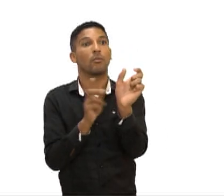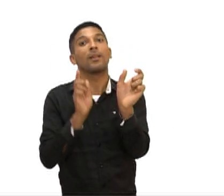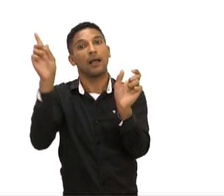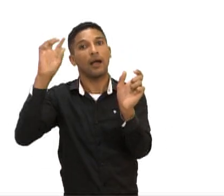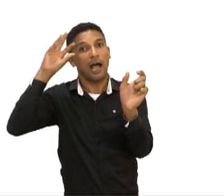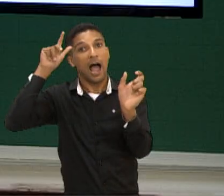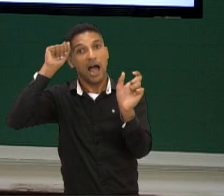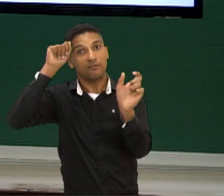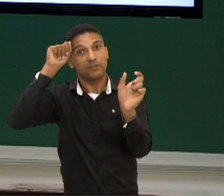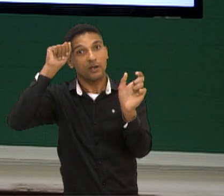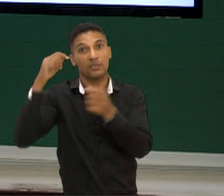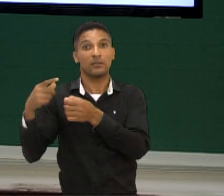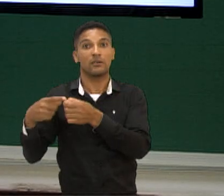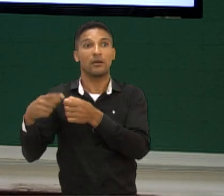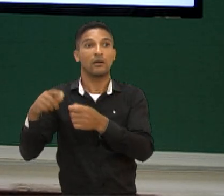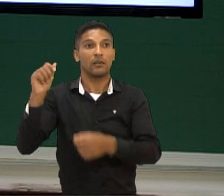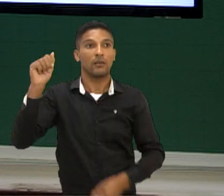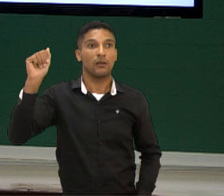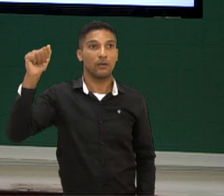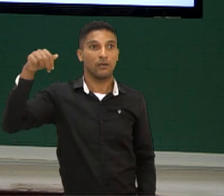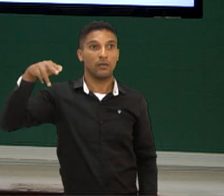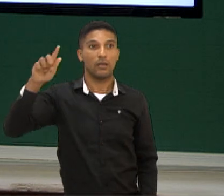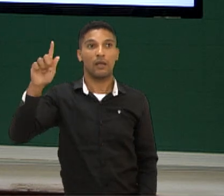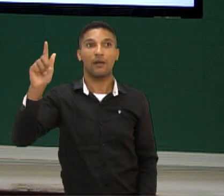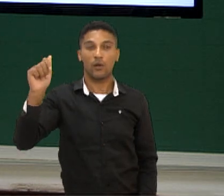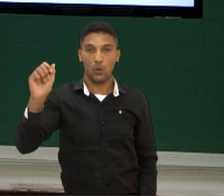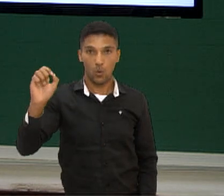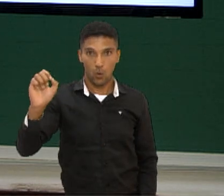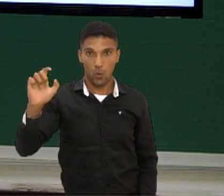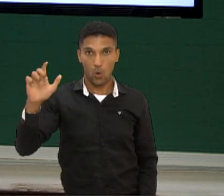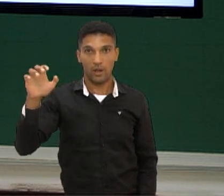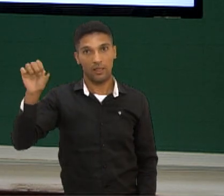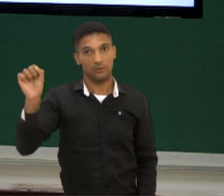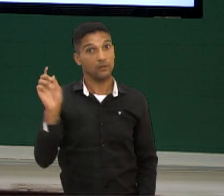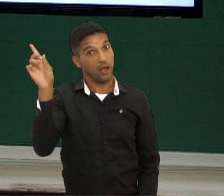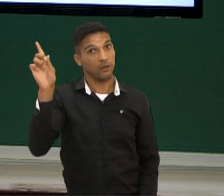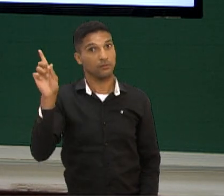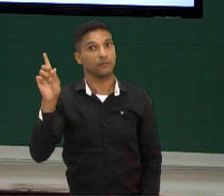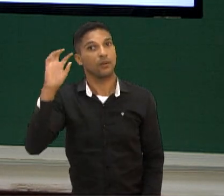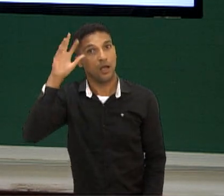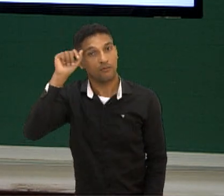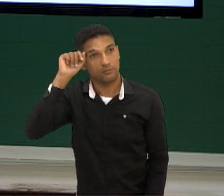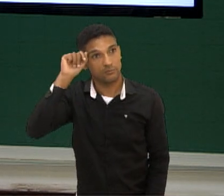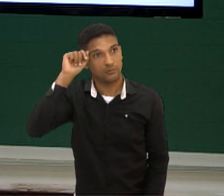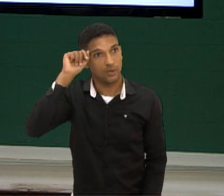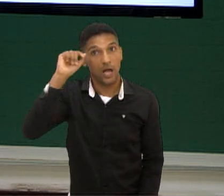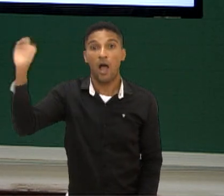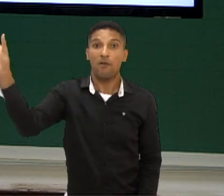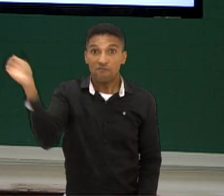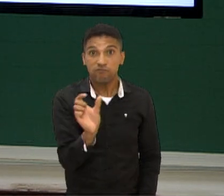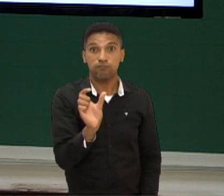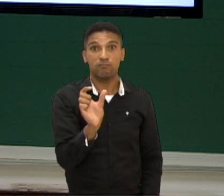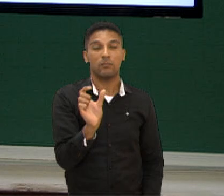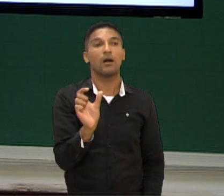Como eu disse, a partir da abolição, da escravatura, eles começaram a